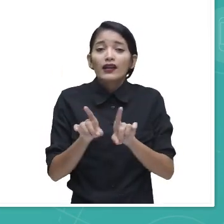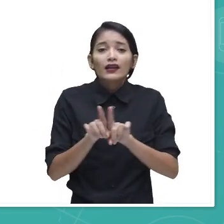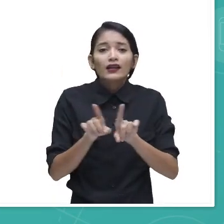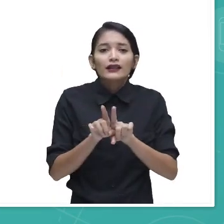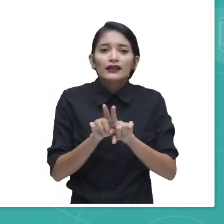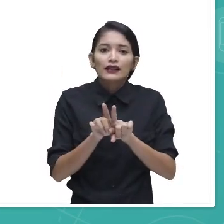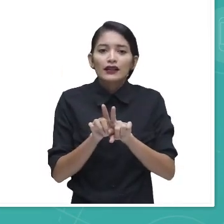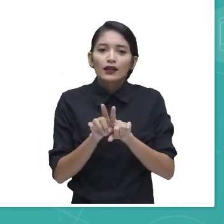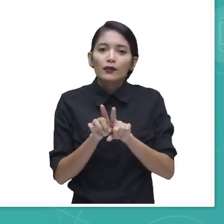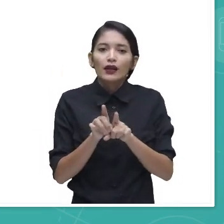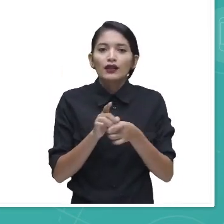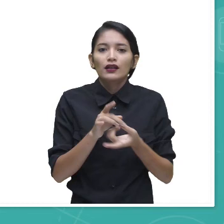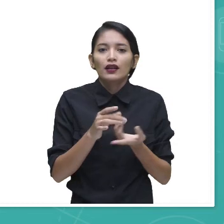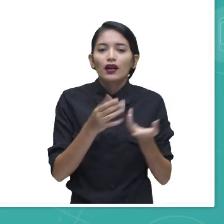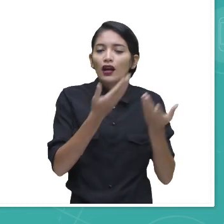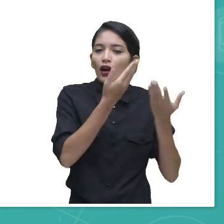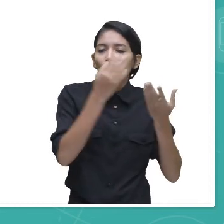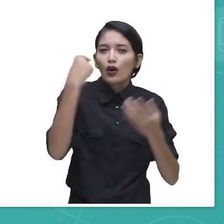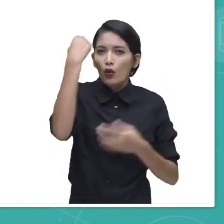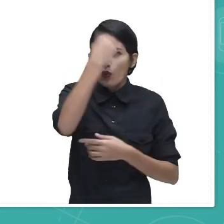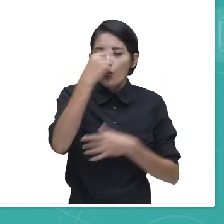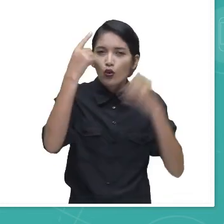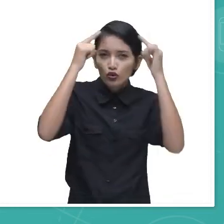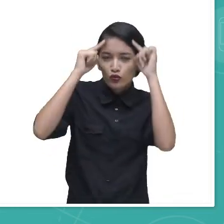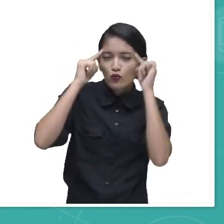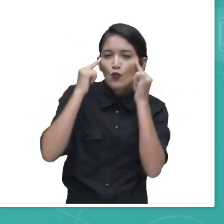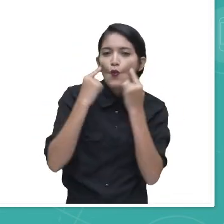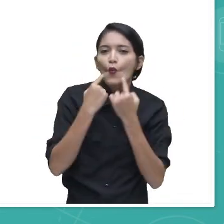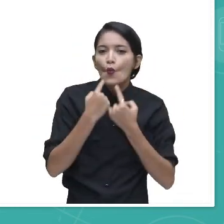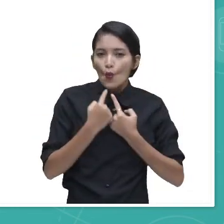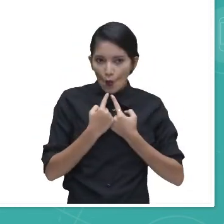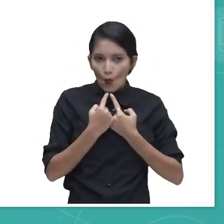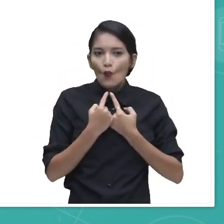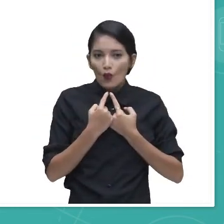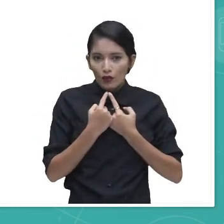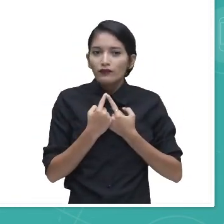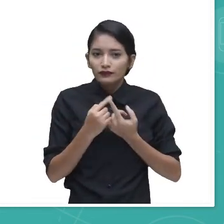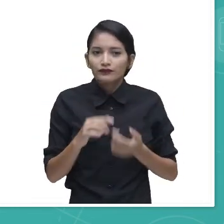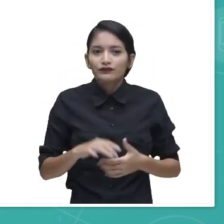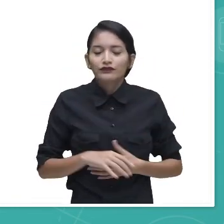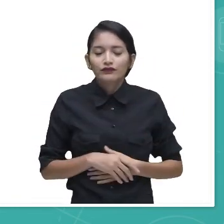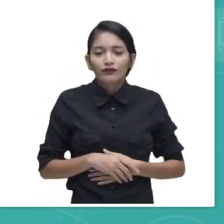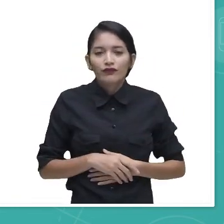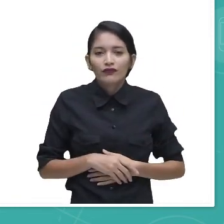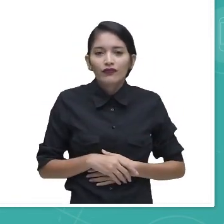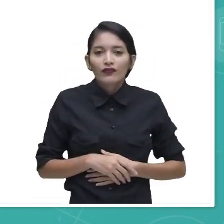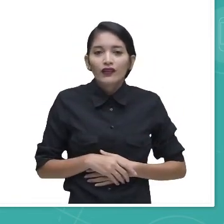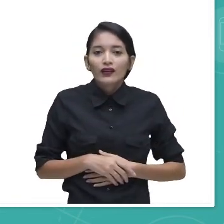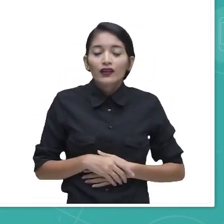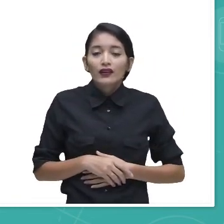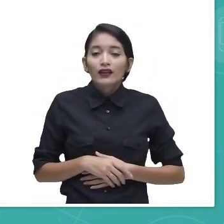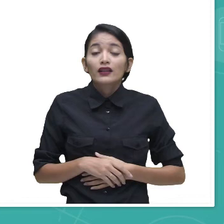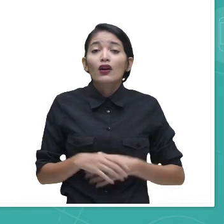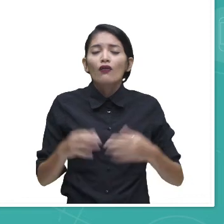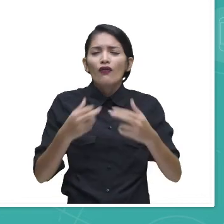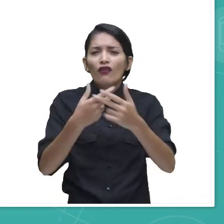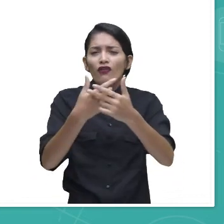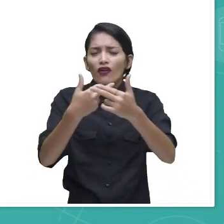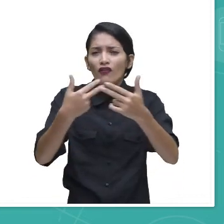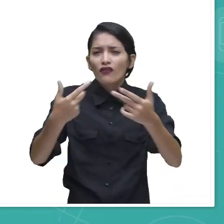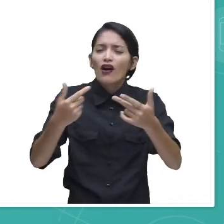ligeiramente alongado. Então, essas são as características de quem? Do rosto dela. Então, são adjetivos